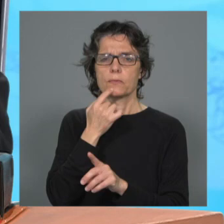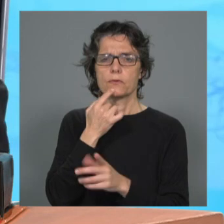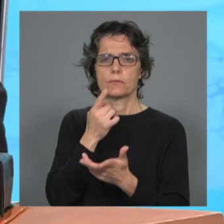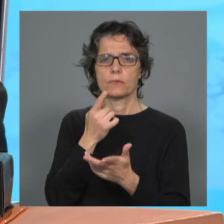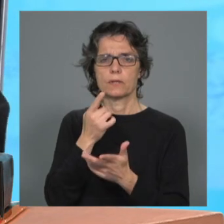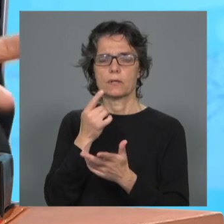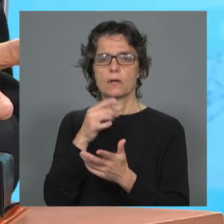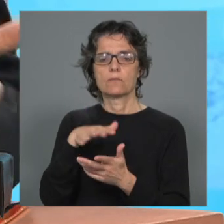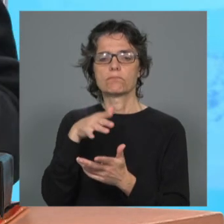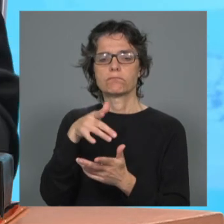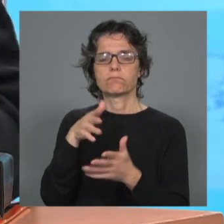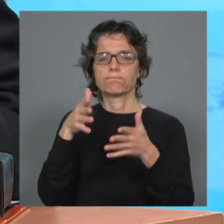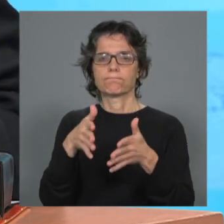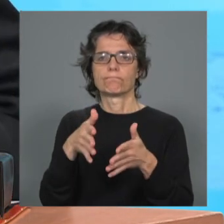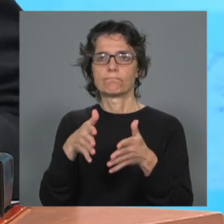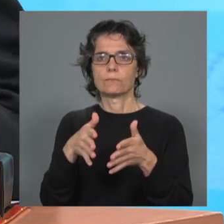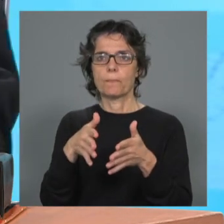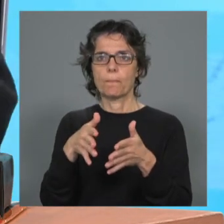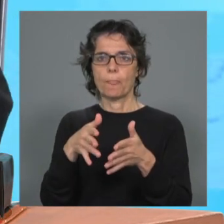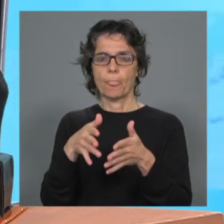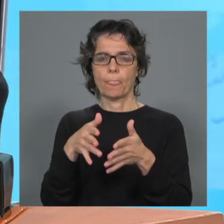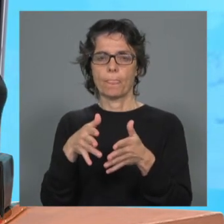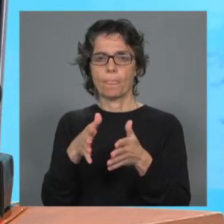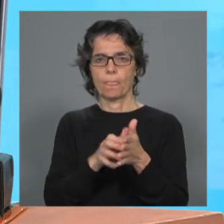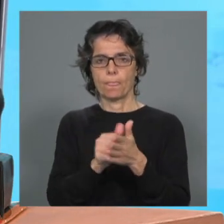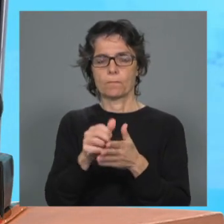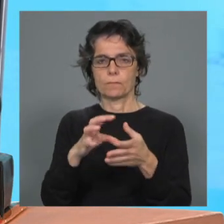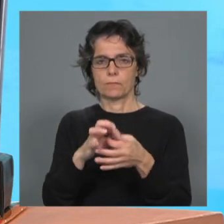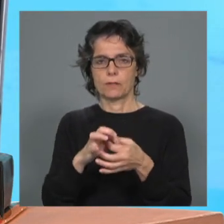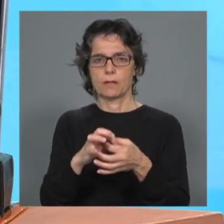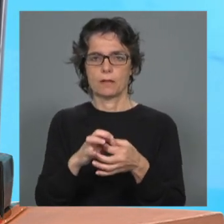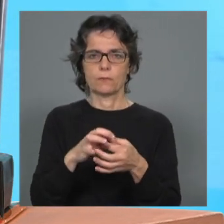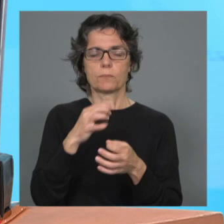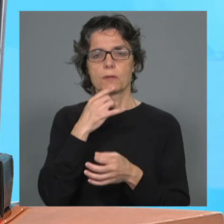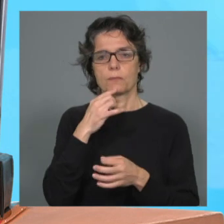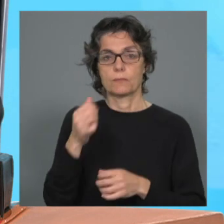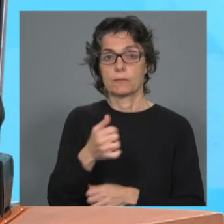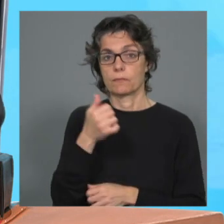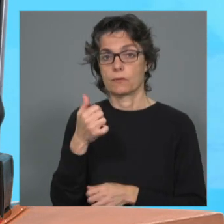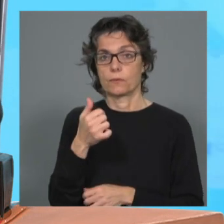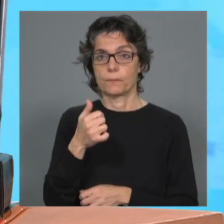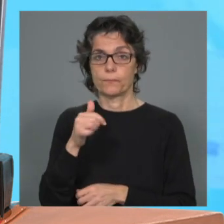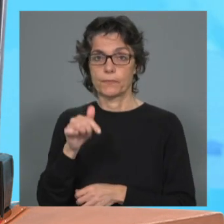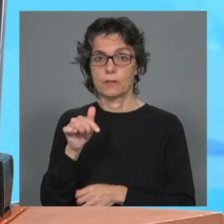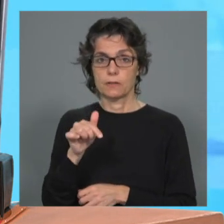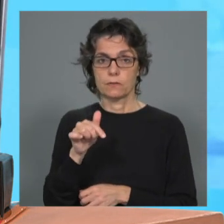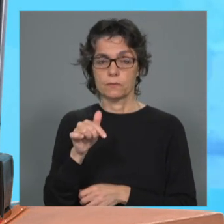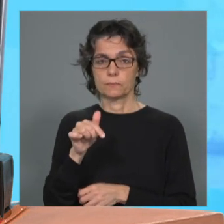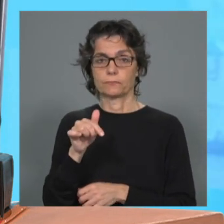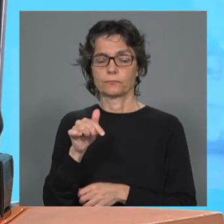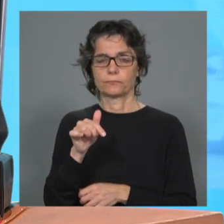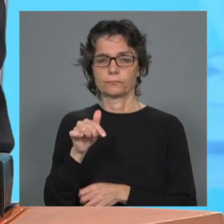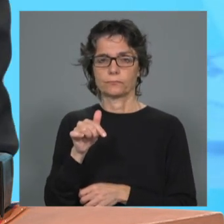enquadramento bíblico que os ajuda a compreender. E esse enquadramento bíblico está muito bem